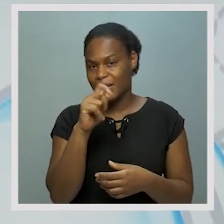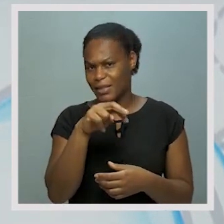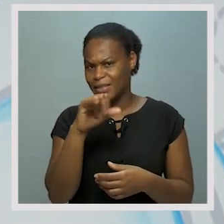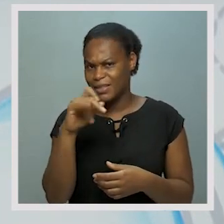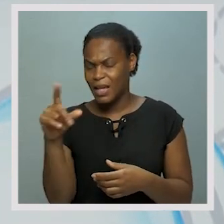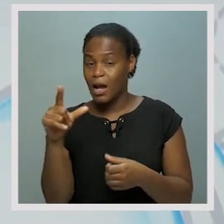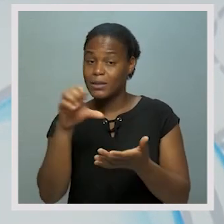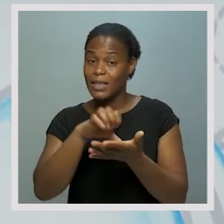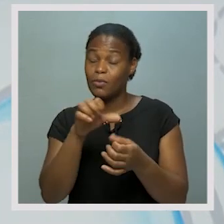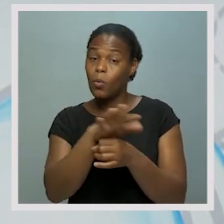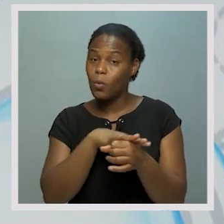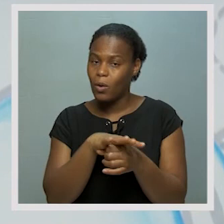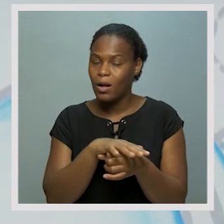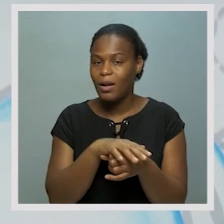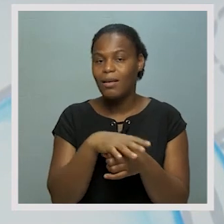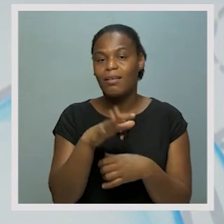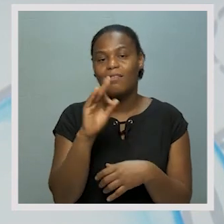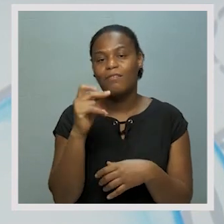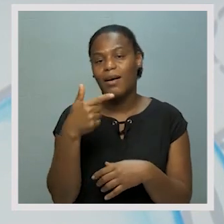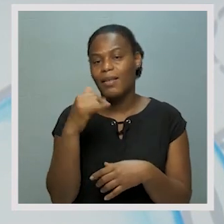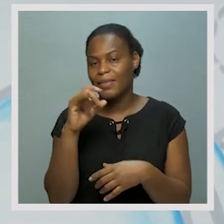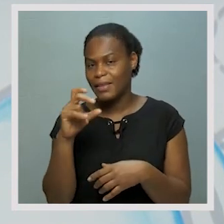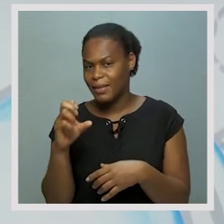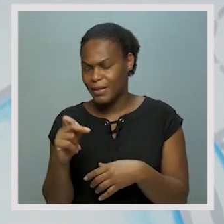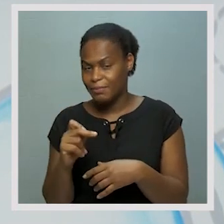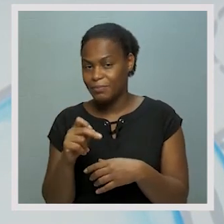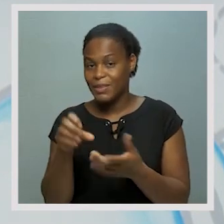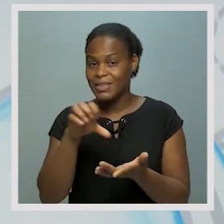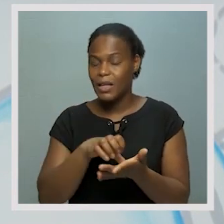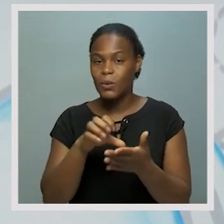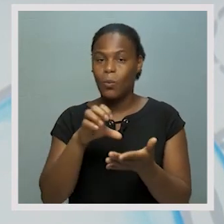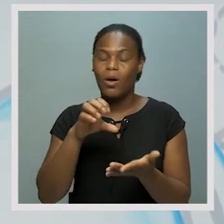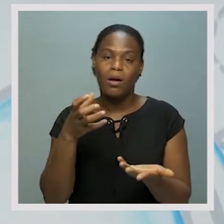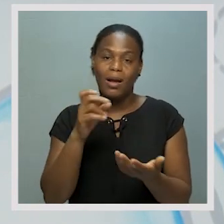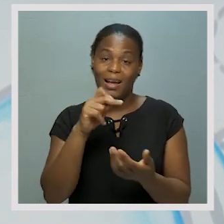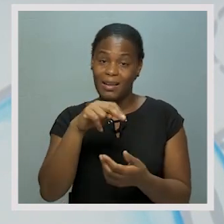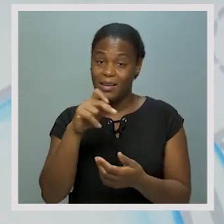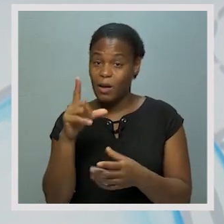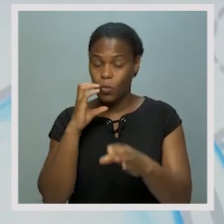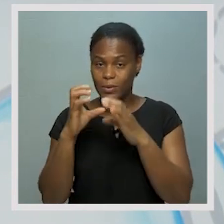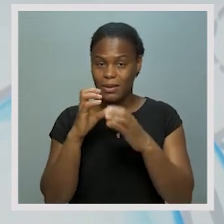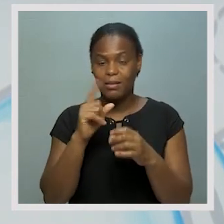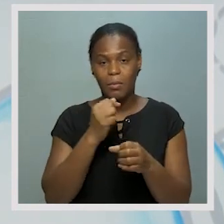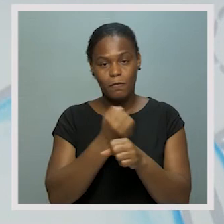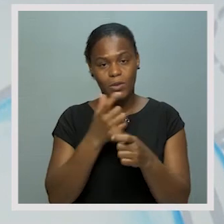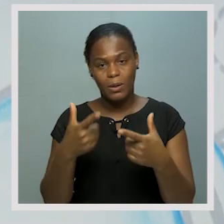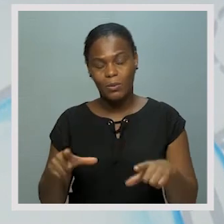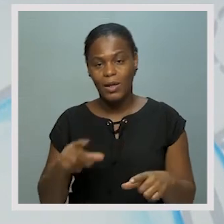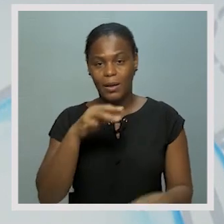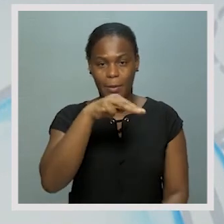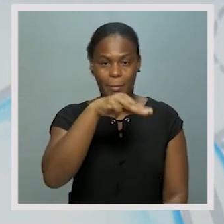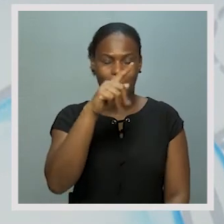centra-se no contexto, função de linguagem fática centra-se no canal de comunicação e função de